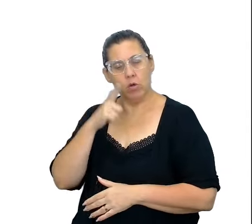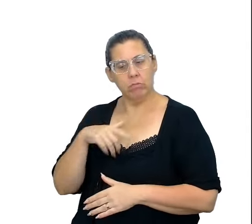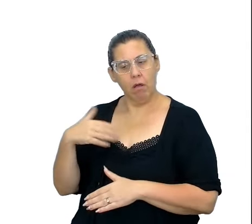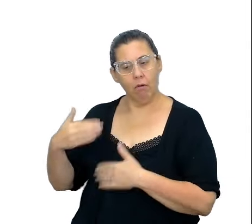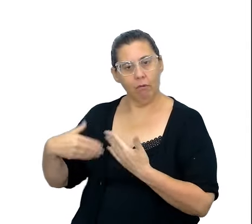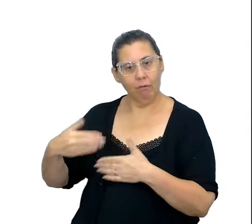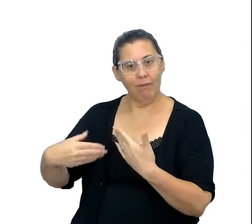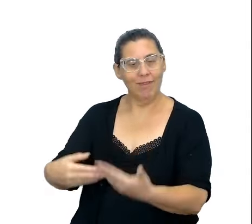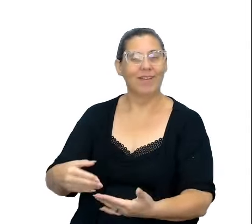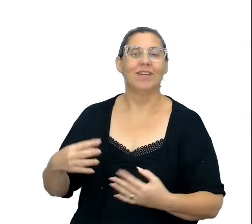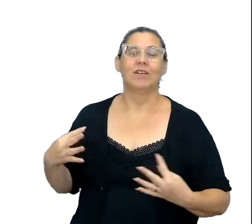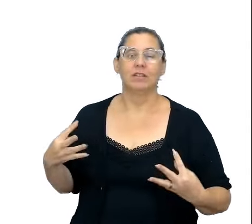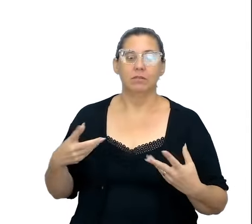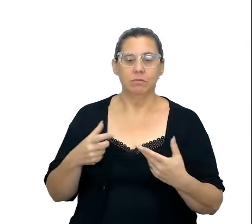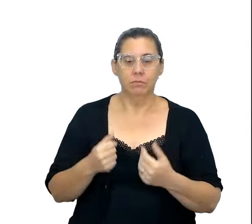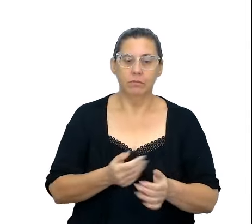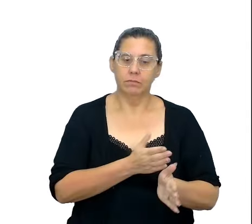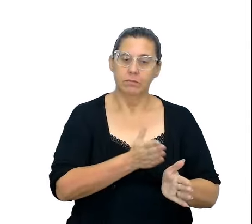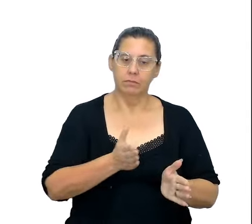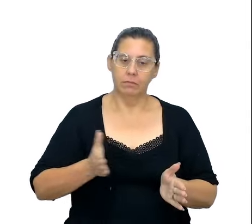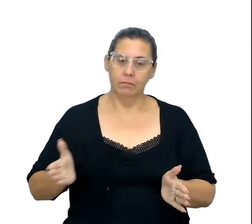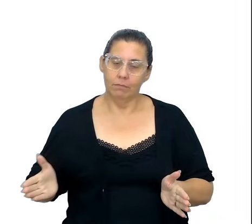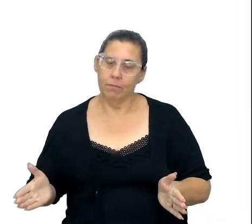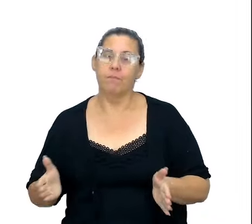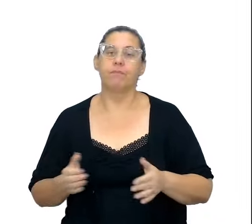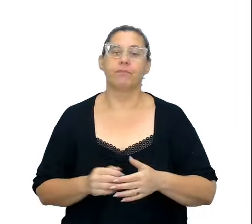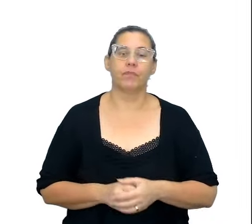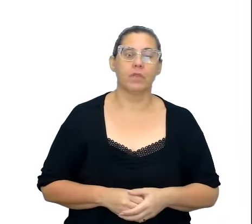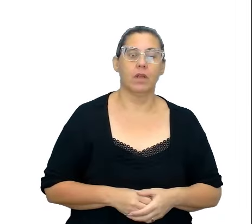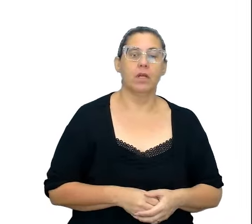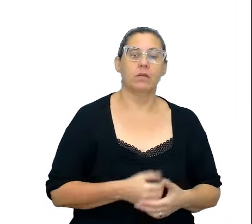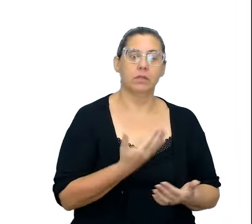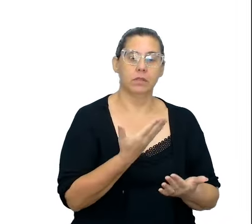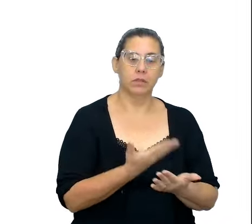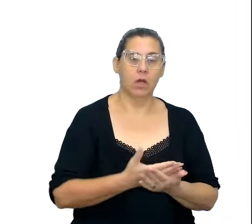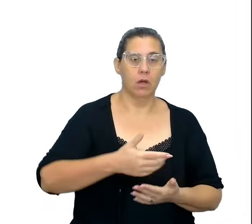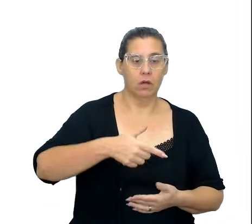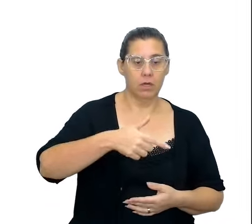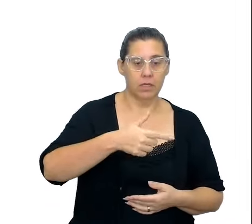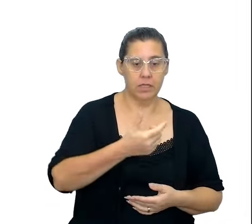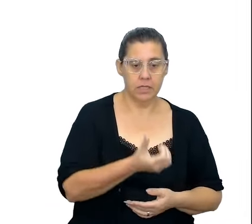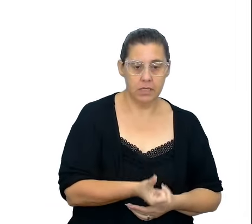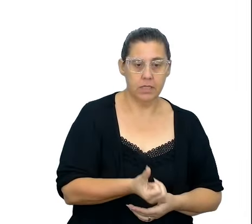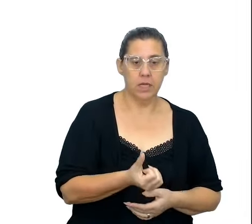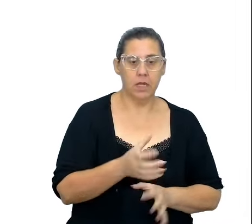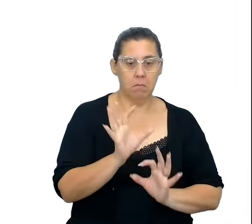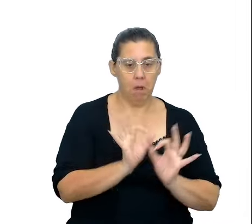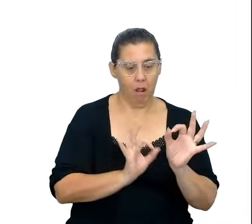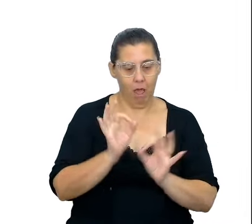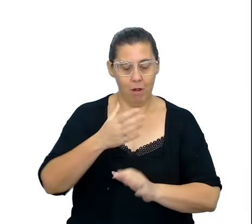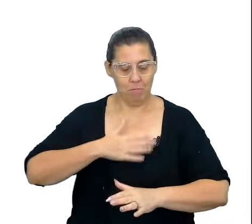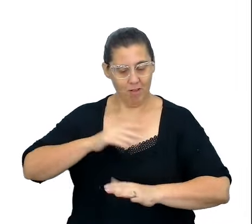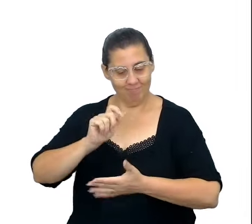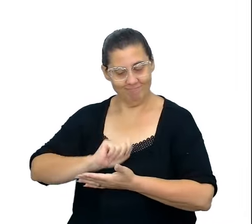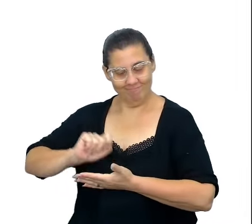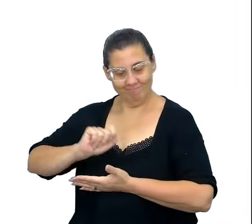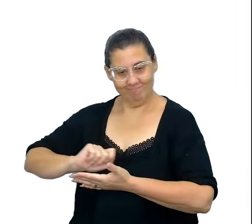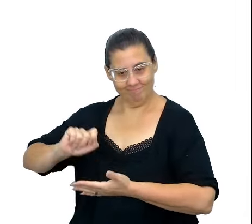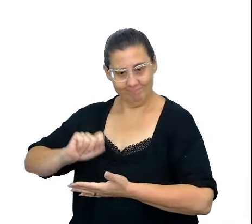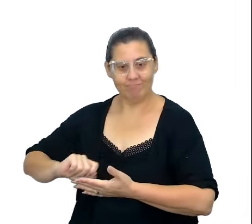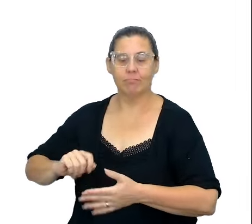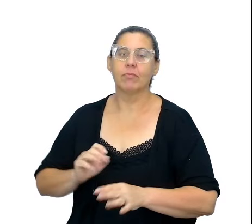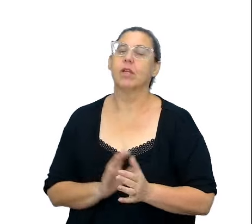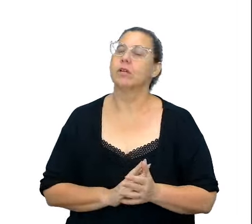o desenvolvimento da sequência aqui de atividades, da sequência 2, tá? Na aula 6, então, ele vai lá planejar a minha escrita. Ele vai